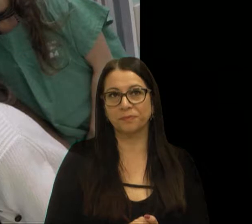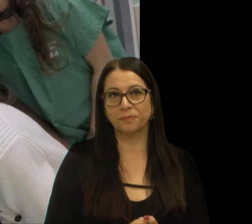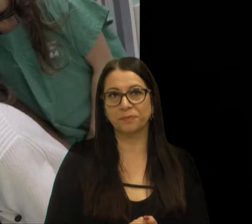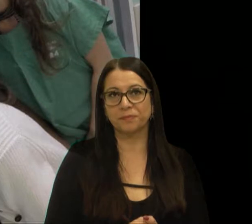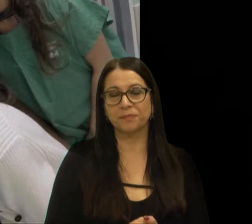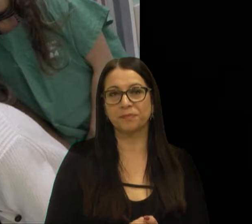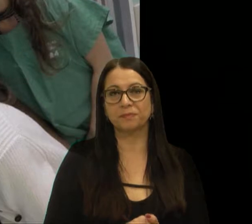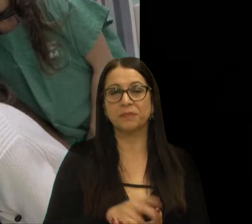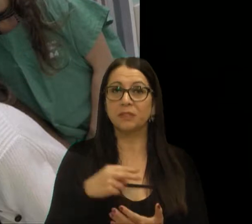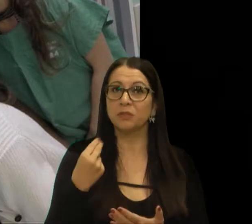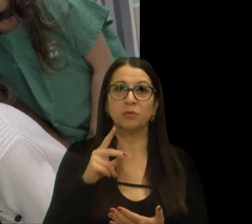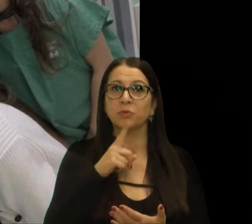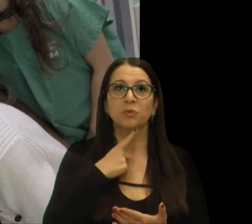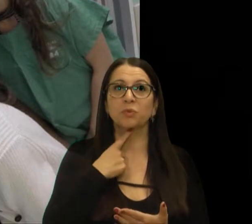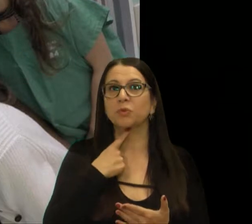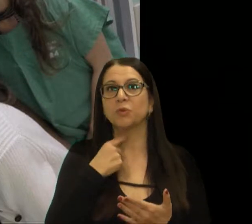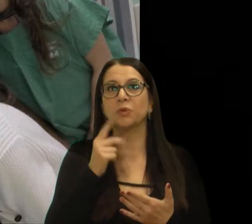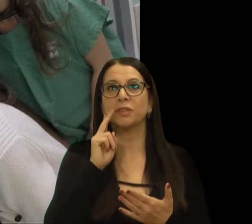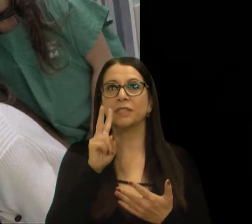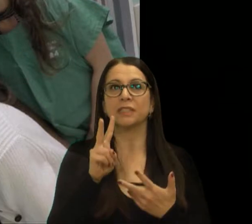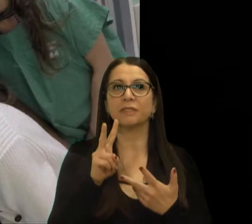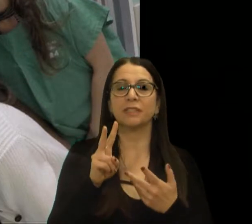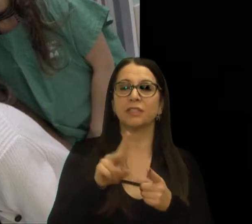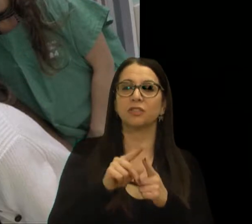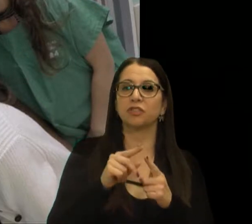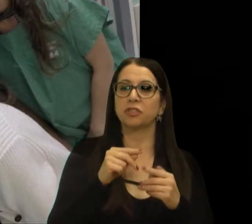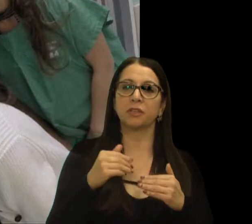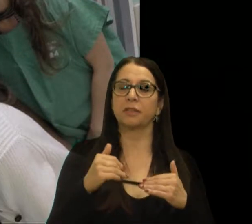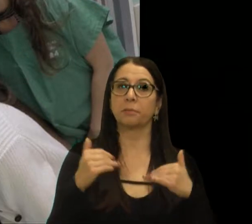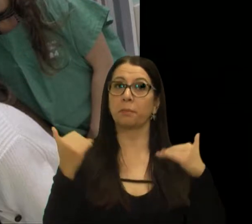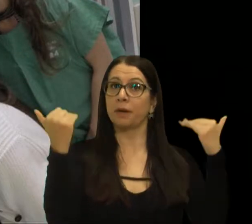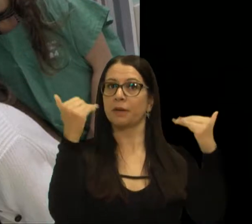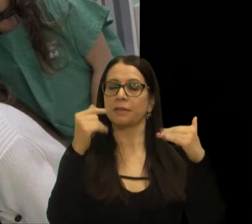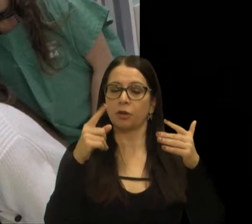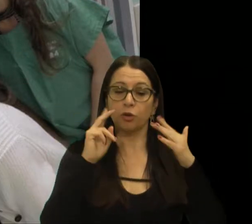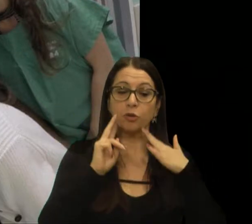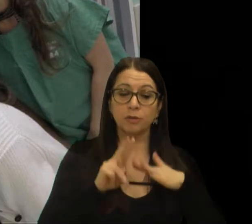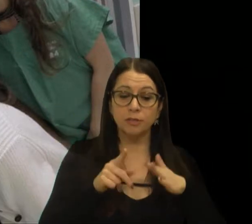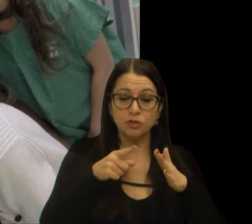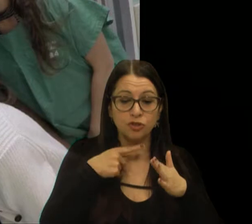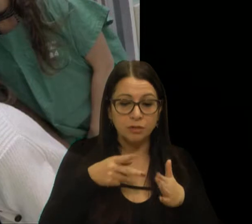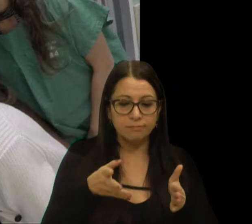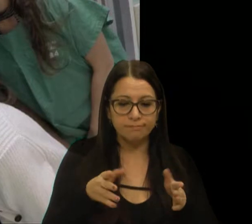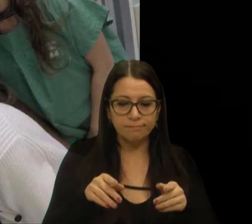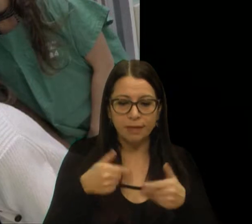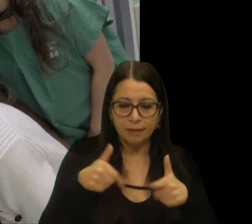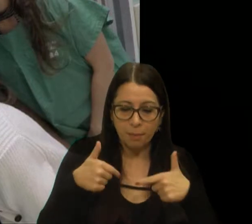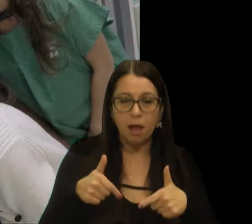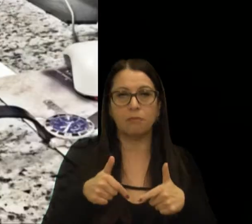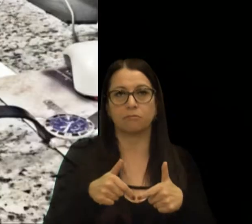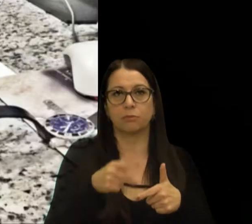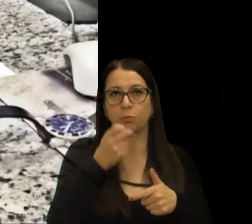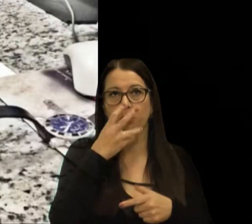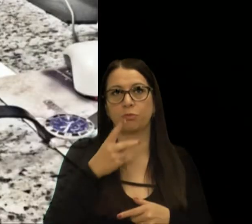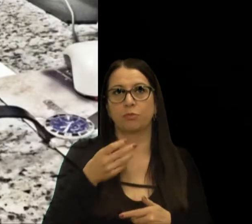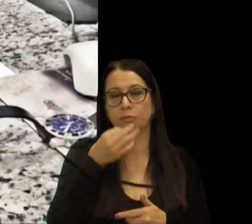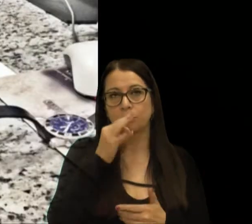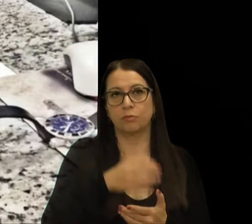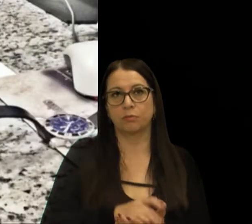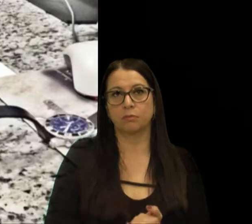E a gente não gosta mesmo de holofote, como foi comentado. A gente gosta de baixar a cabeça e trabalhar como bom caxiense, né?